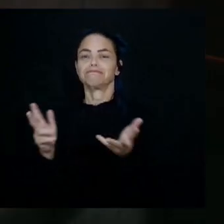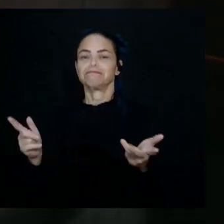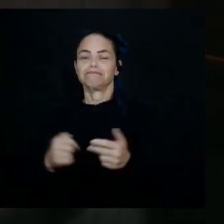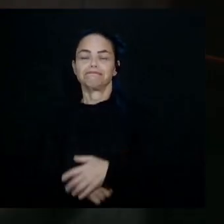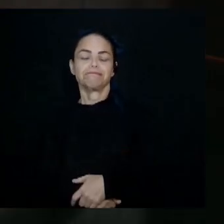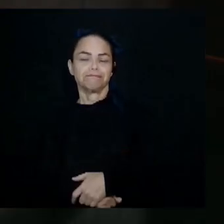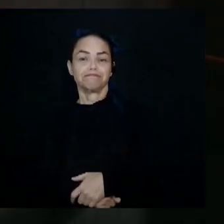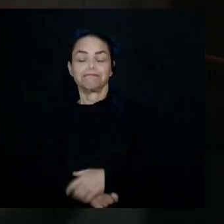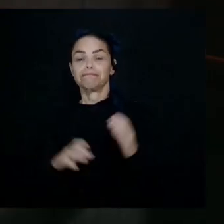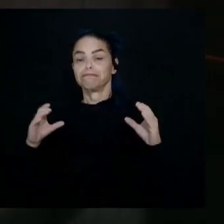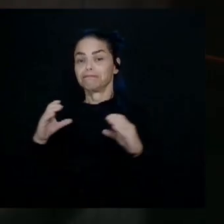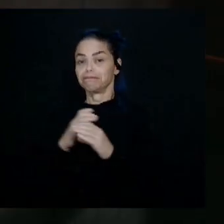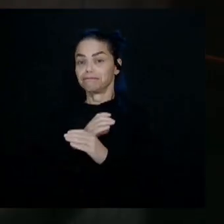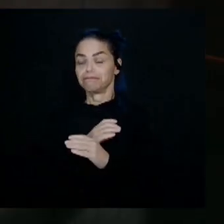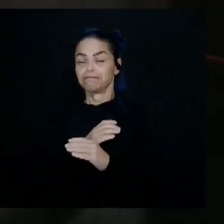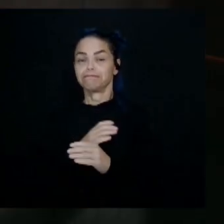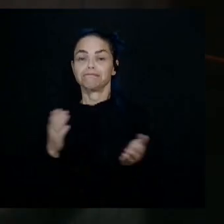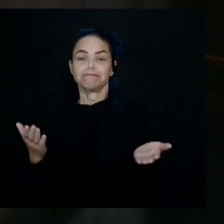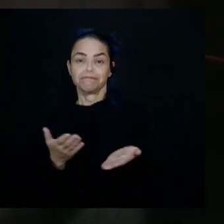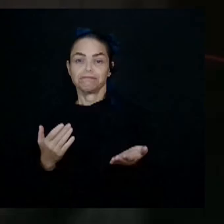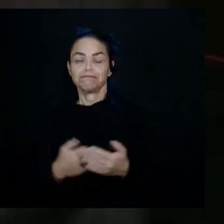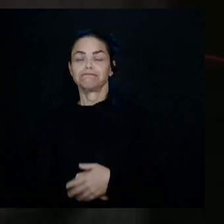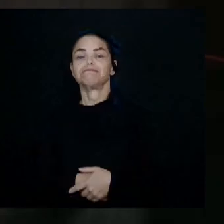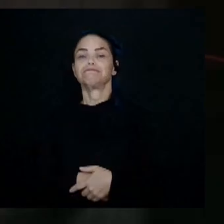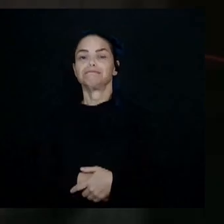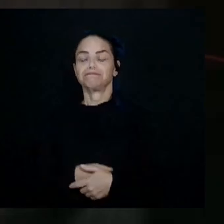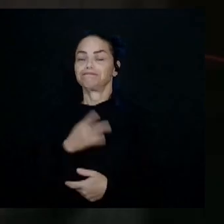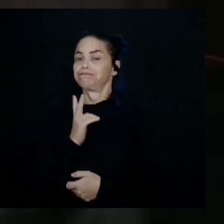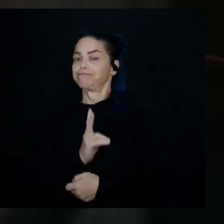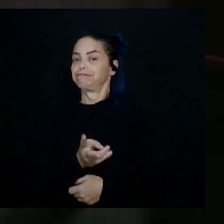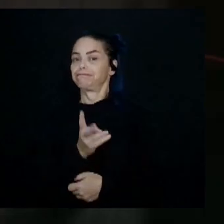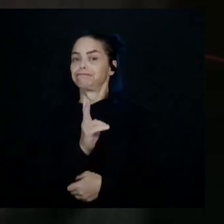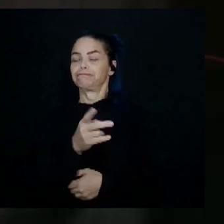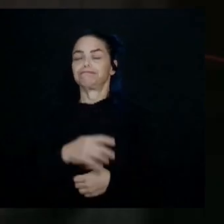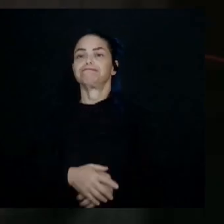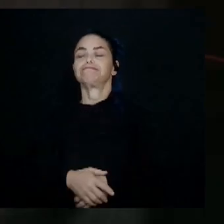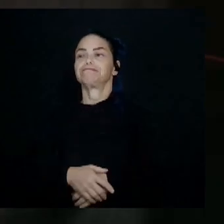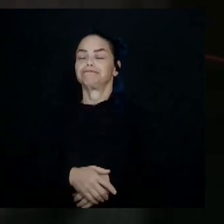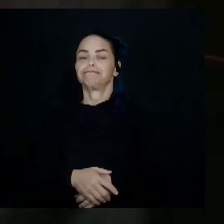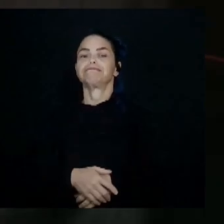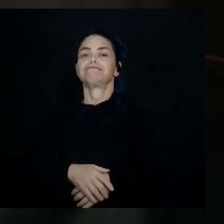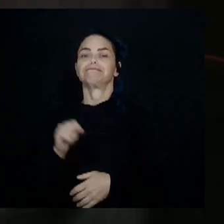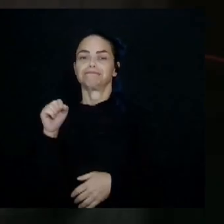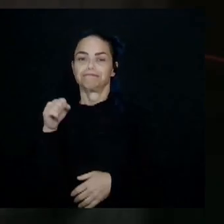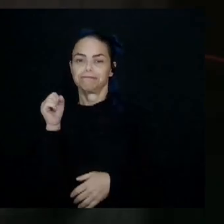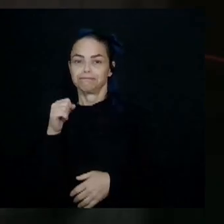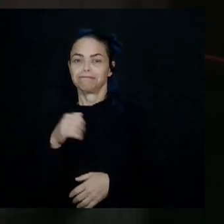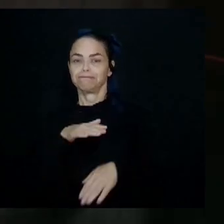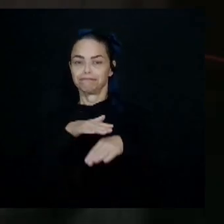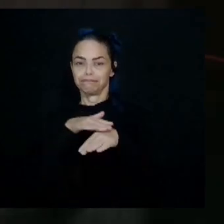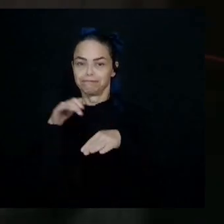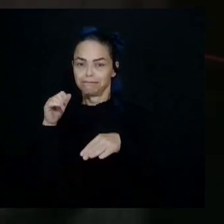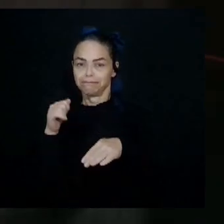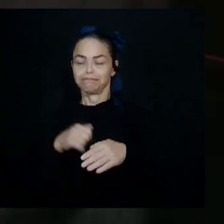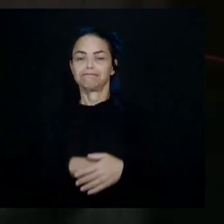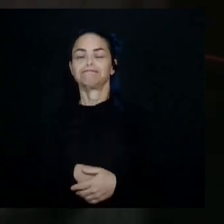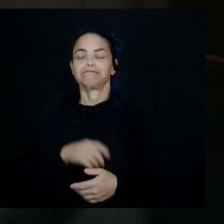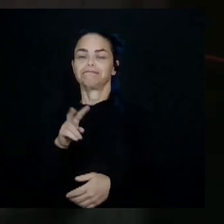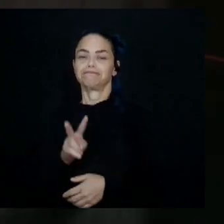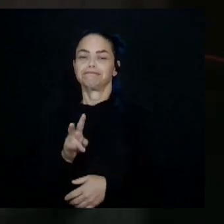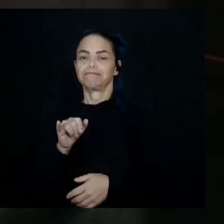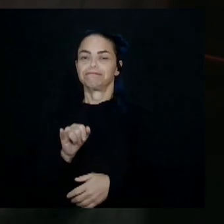completar o nosso time de hoje, ela que sempre dá um sim, né? Quando a gente chama a Viviane Secato,